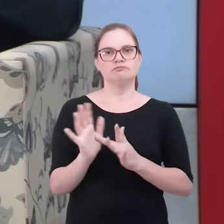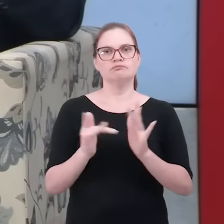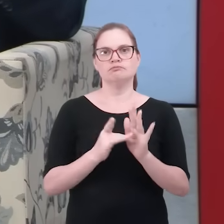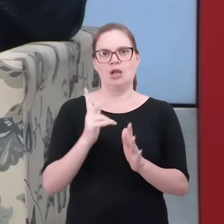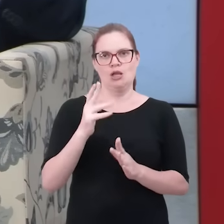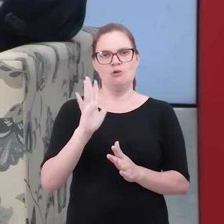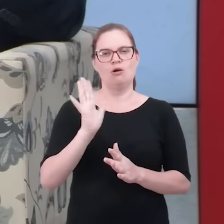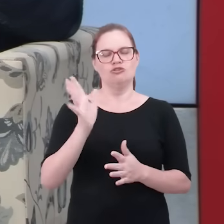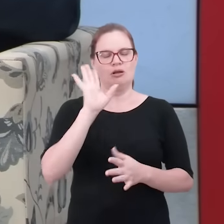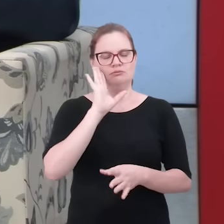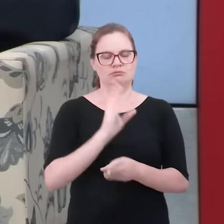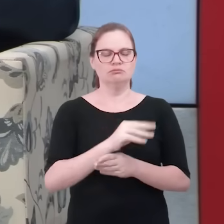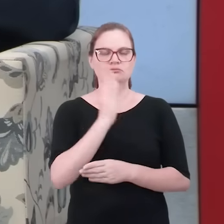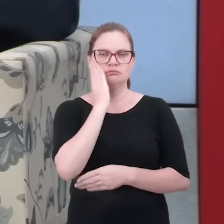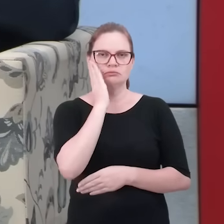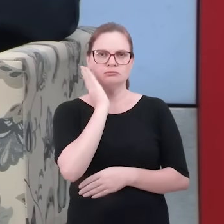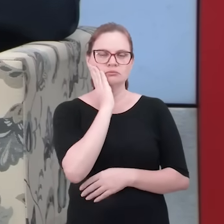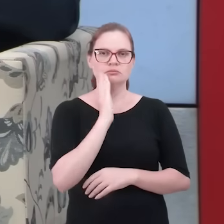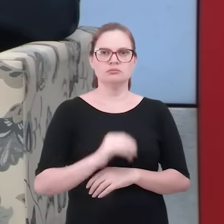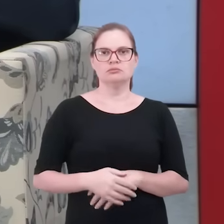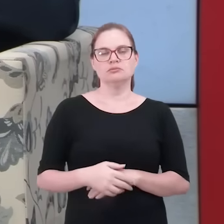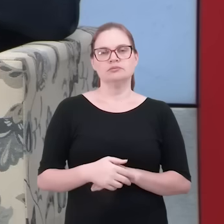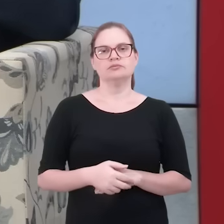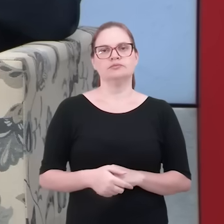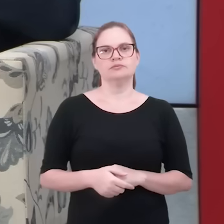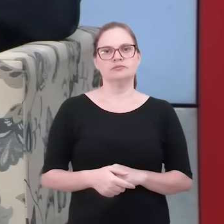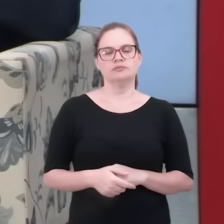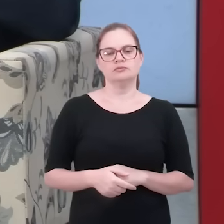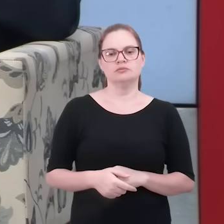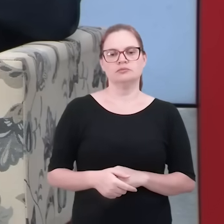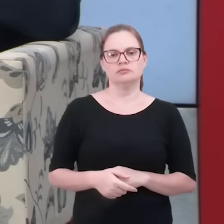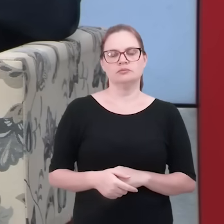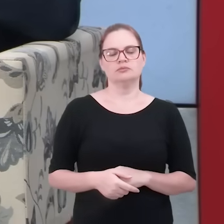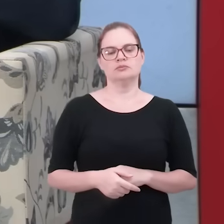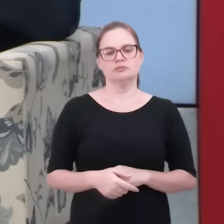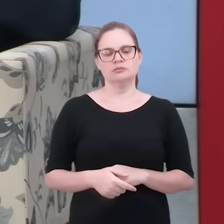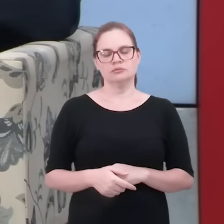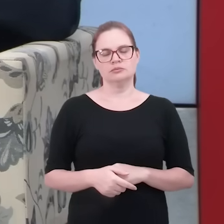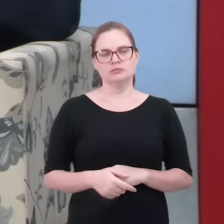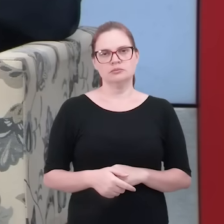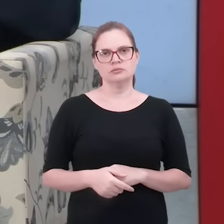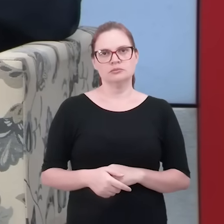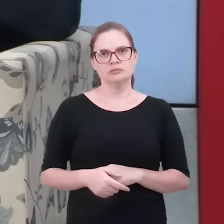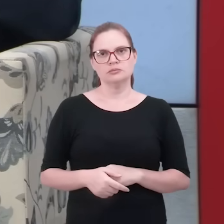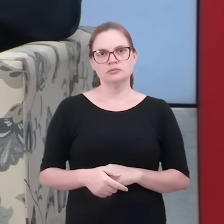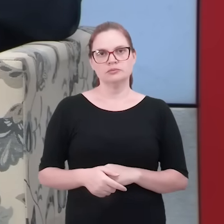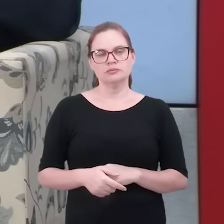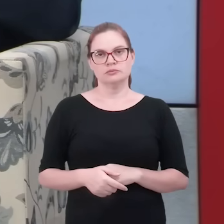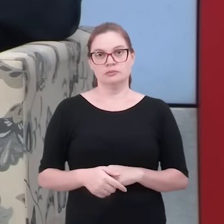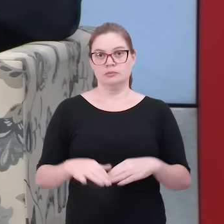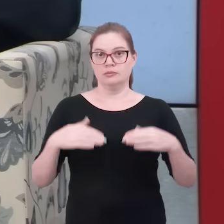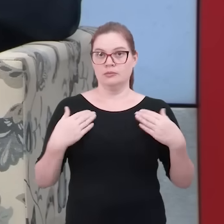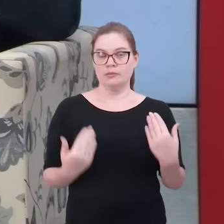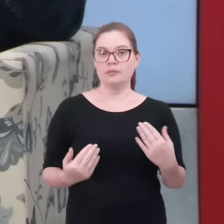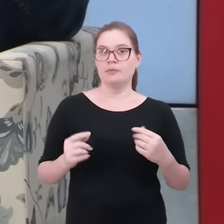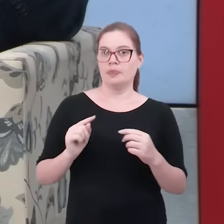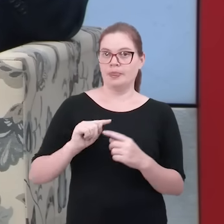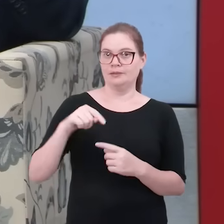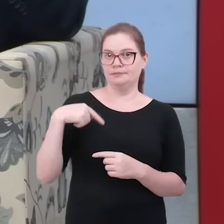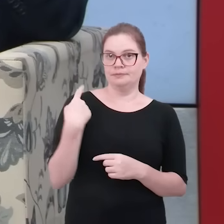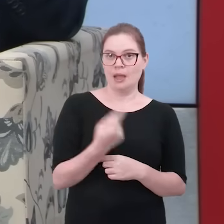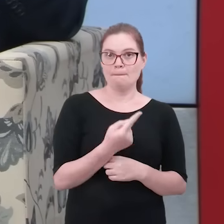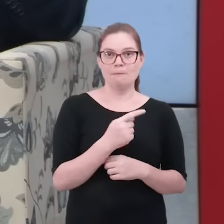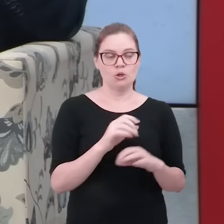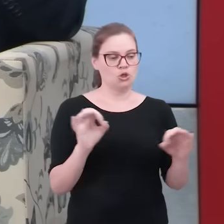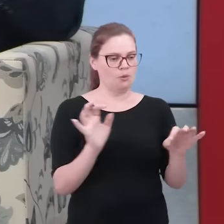Jesus como o Messias, como o Salvador. E que depois